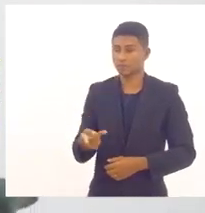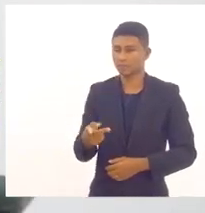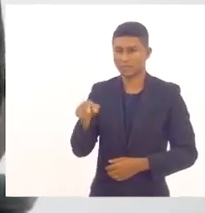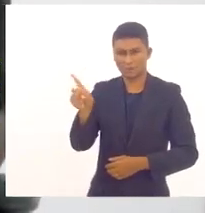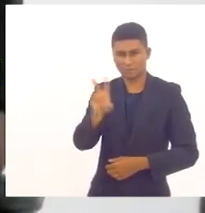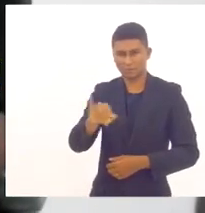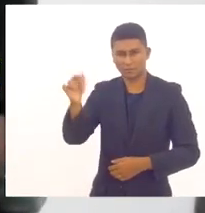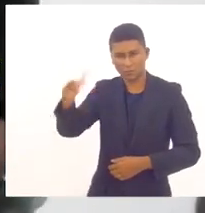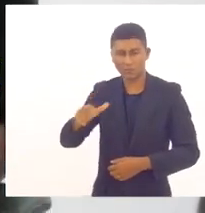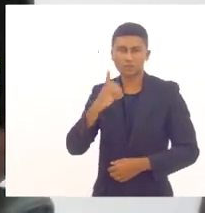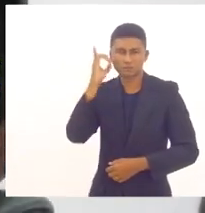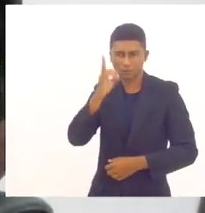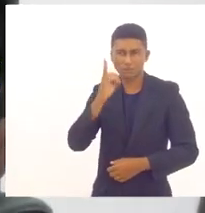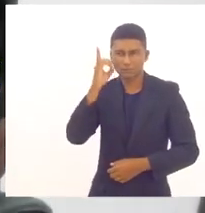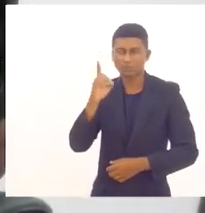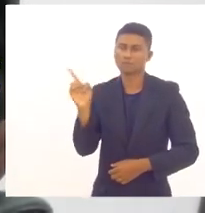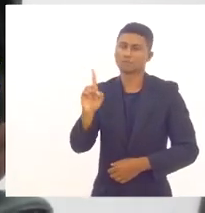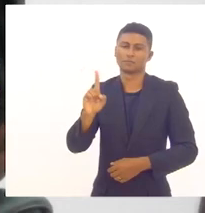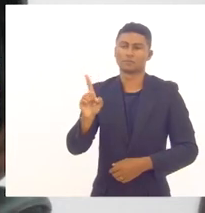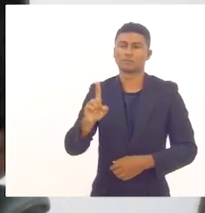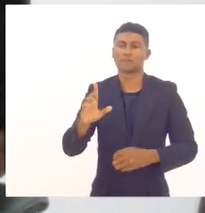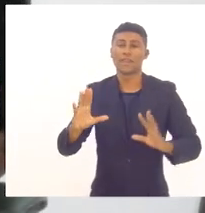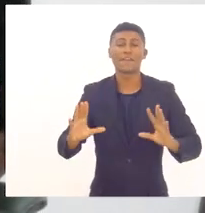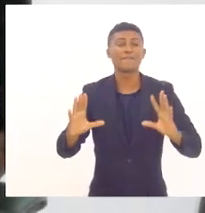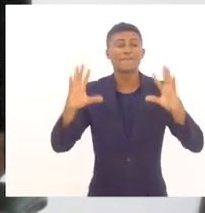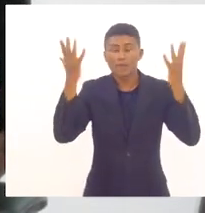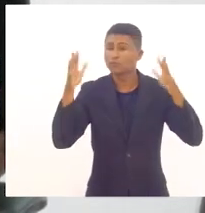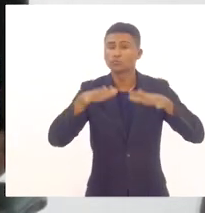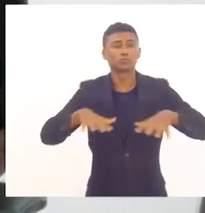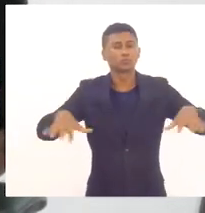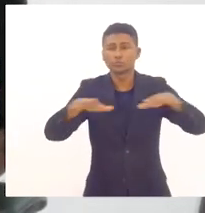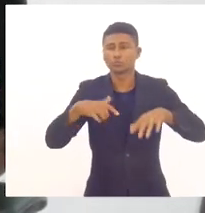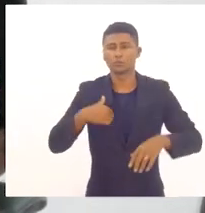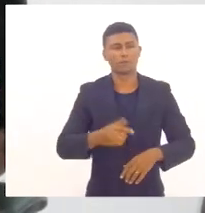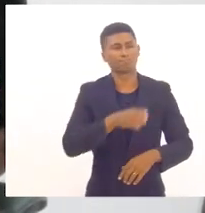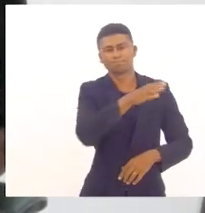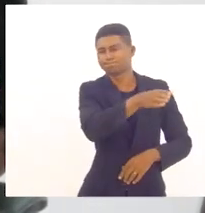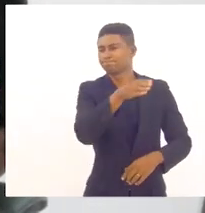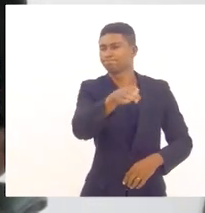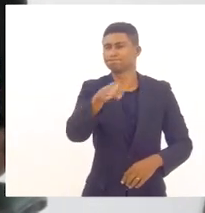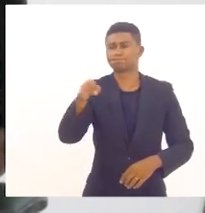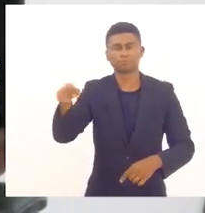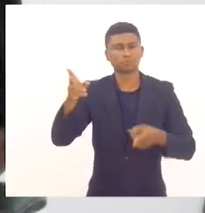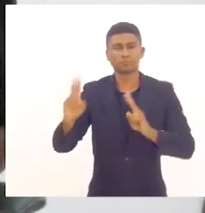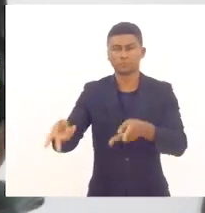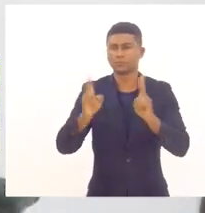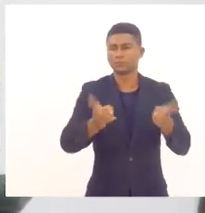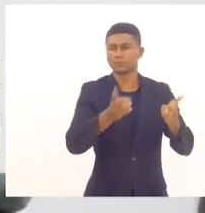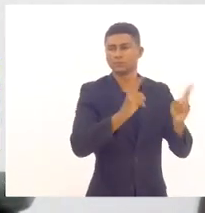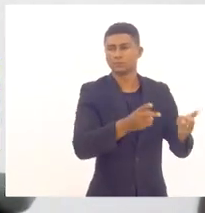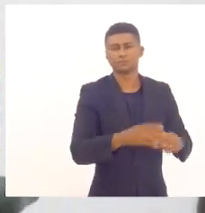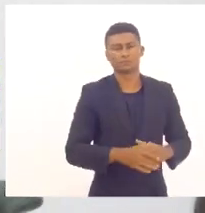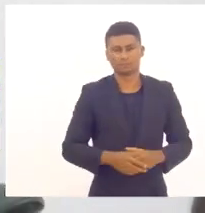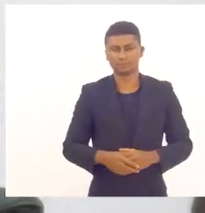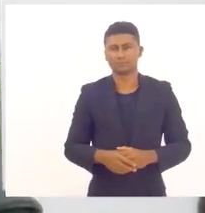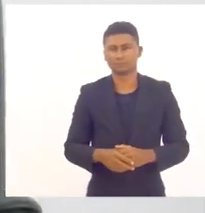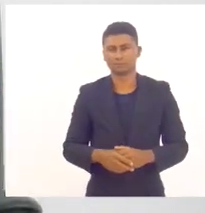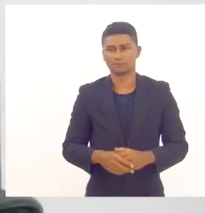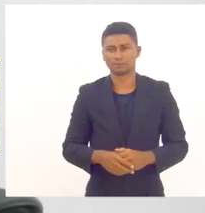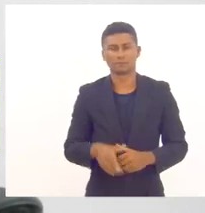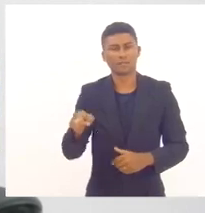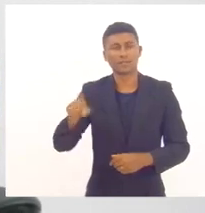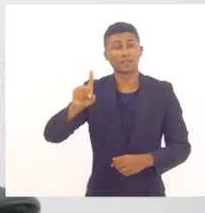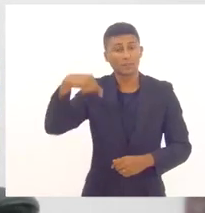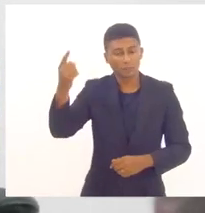mais. Todos os eventos que tinha, eu estava presente. Todos. Nunca mais se elegeu. Eu estou falando isso para o